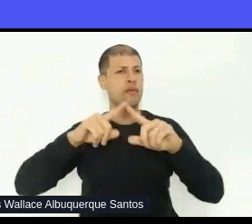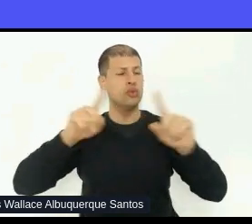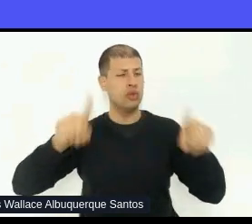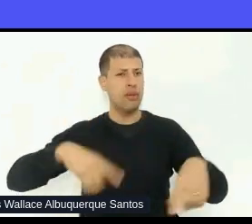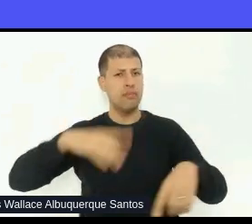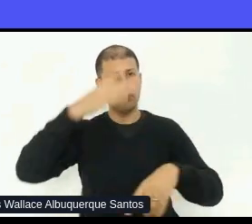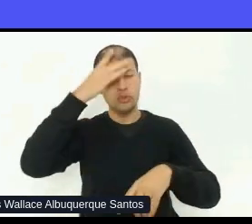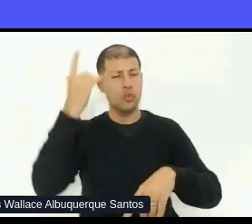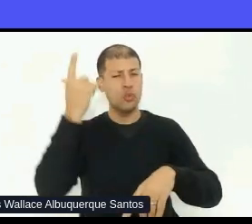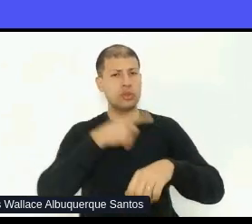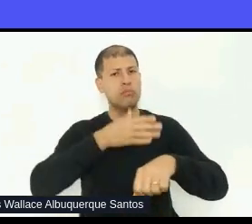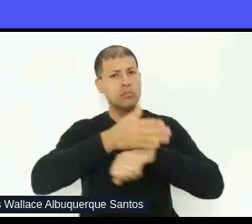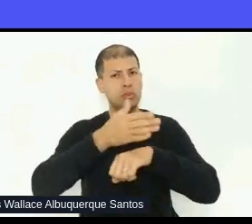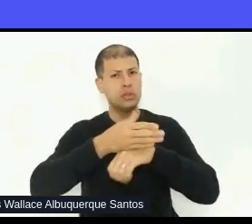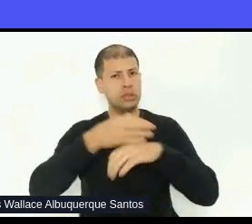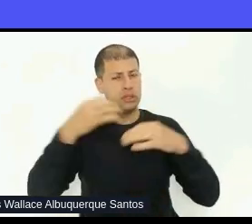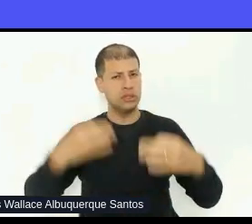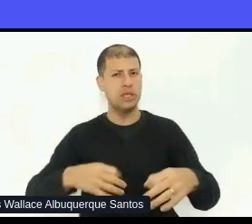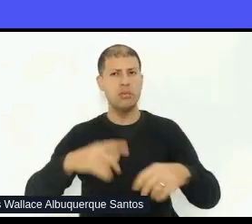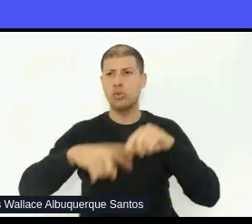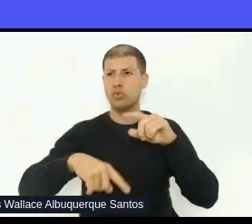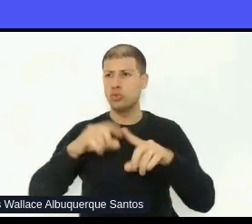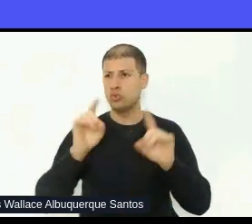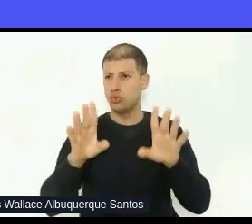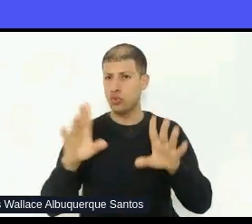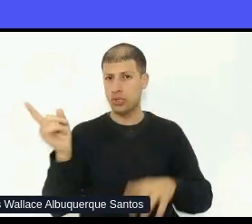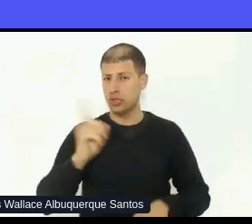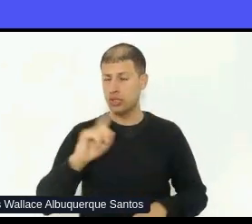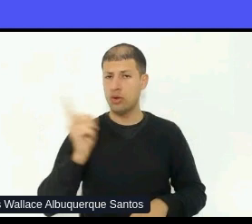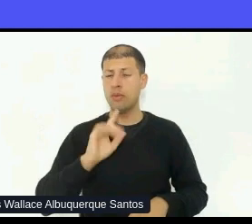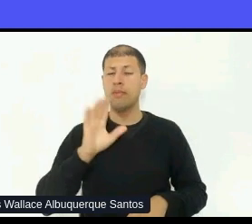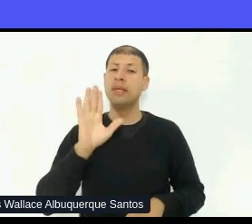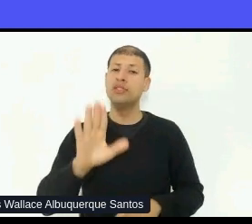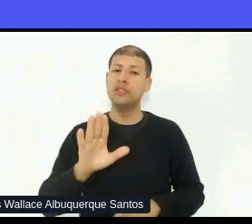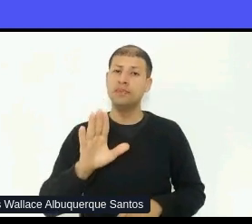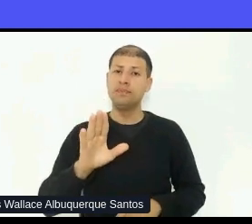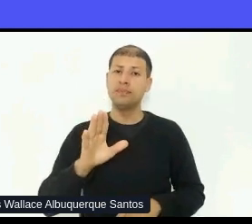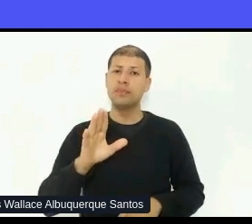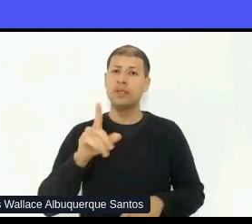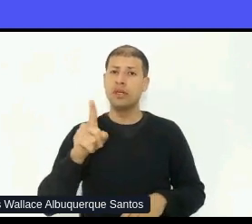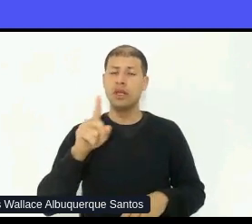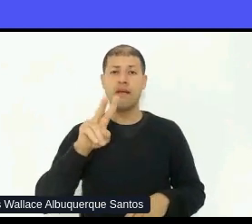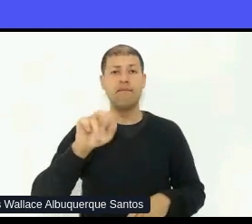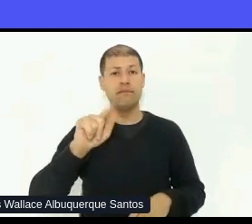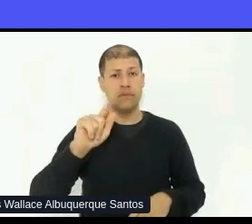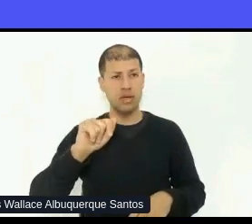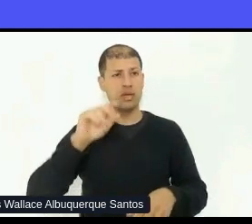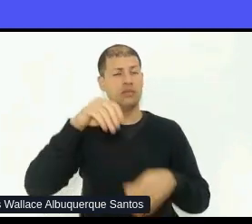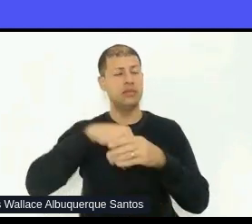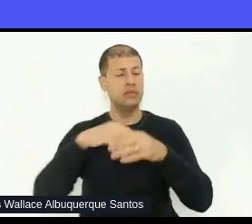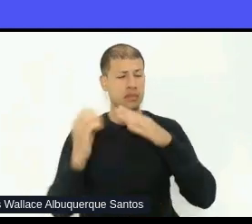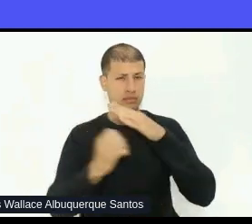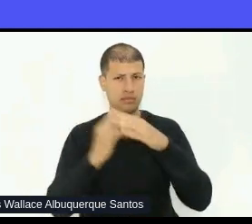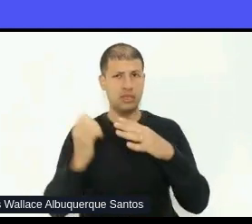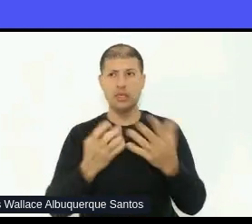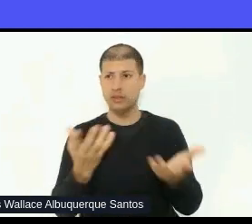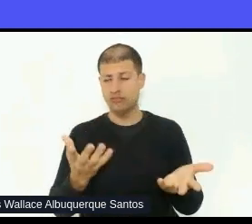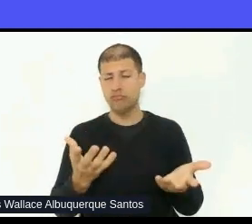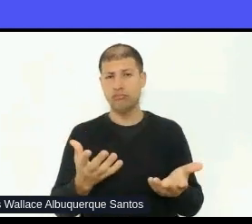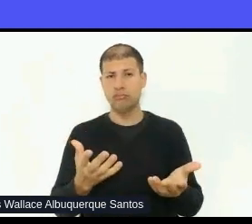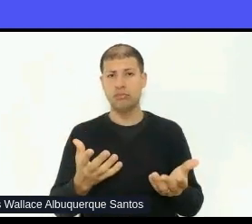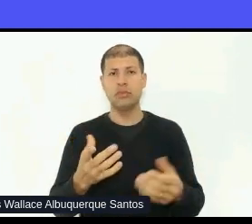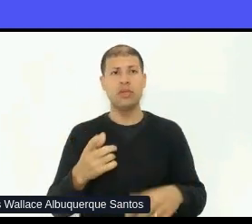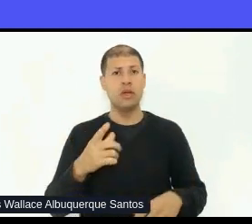acesso adequado não só aos produtos, mas aos cargos dentro da empresa, às áreas dentro da empresa. Qual é o